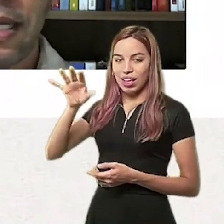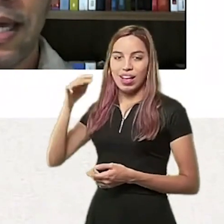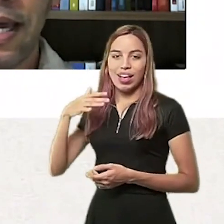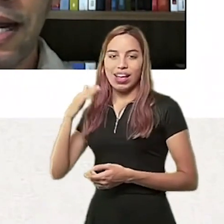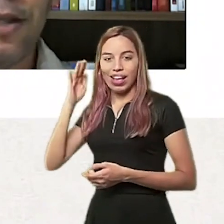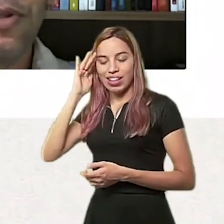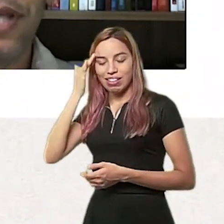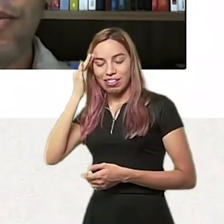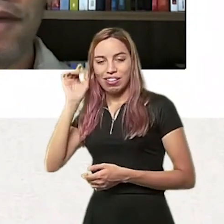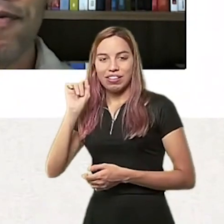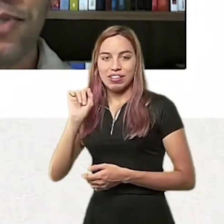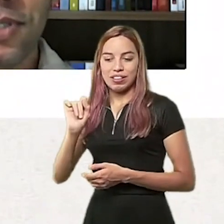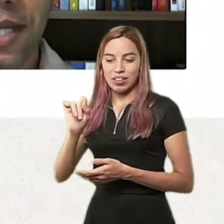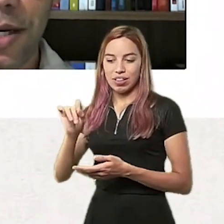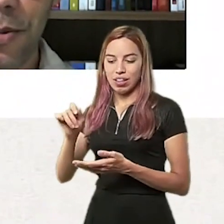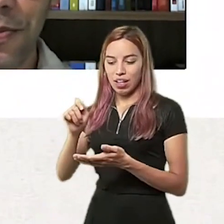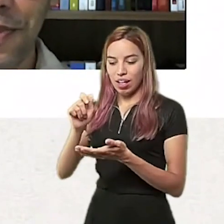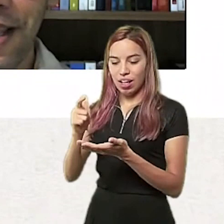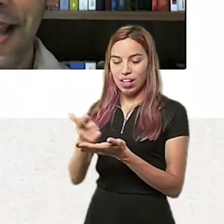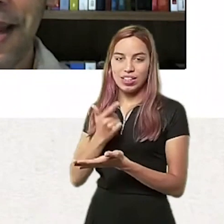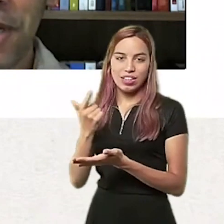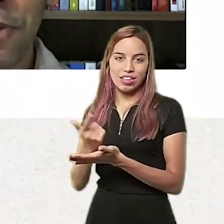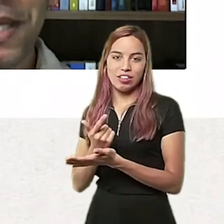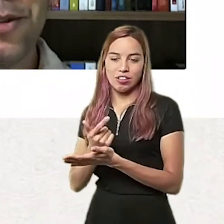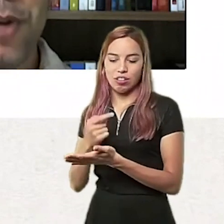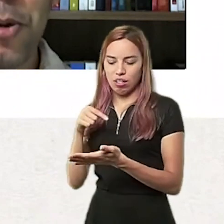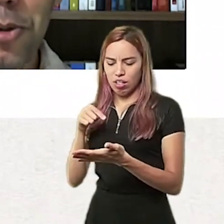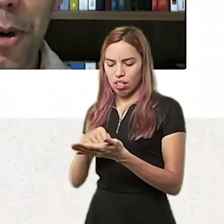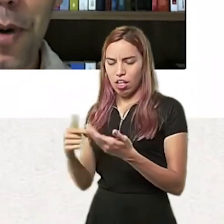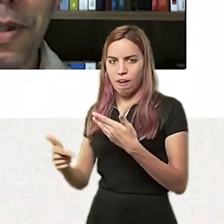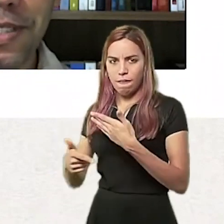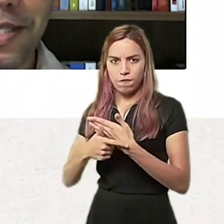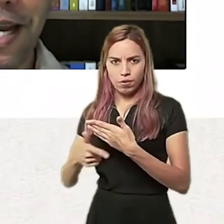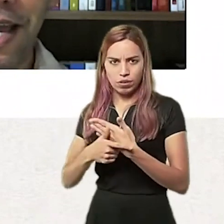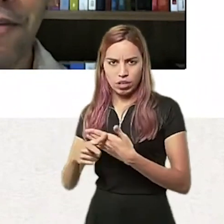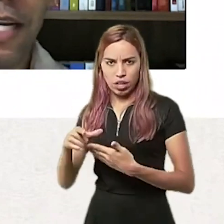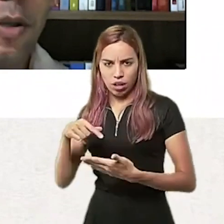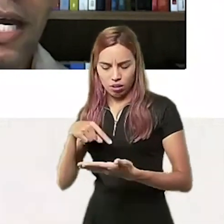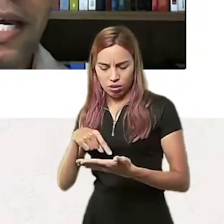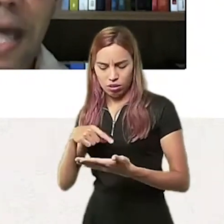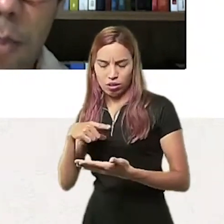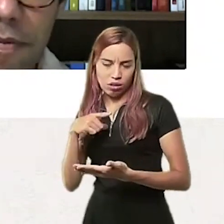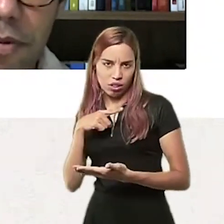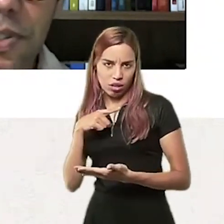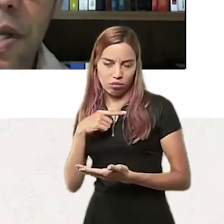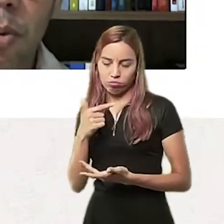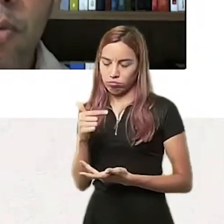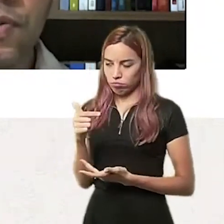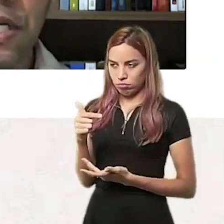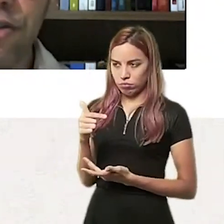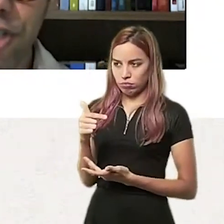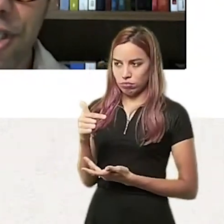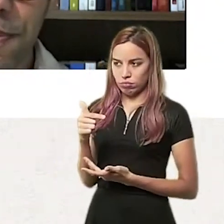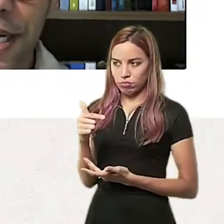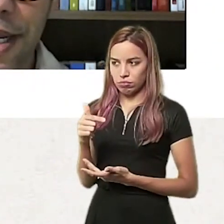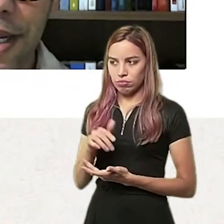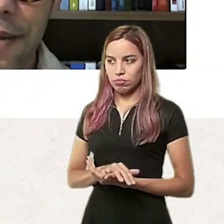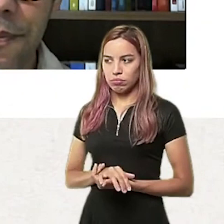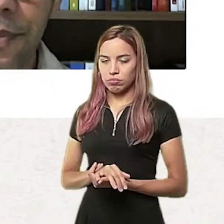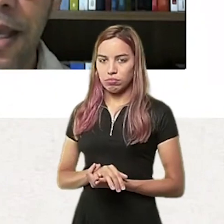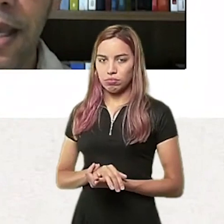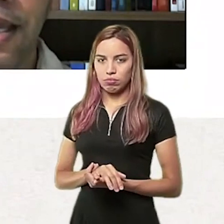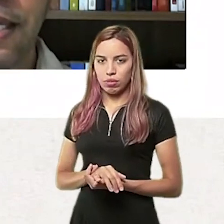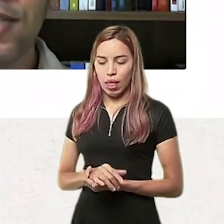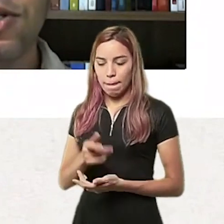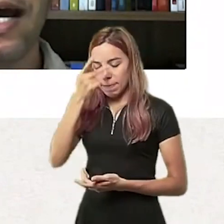mesma, né? Ela não tem uma função. Pelo menos o autor, quando escreve, ele não quer dar uma função ou um sentido para